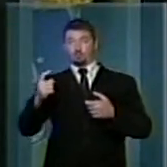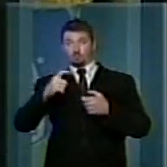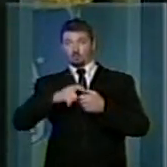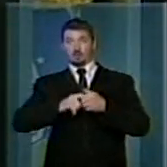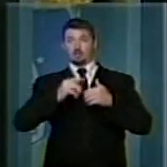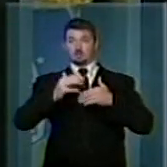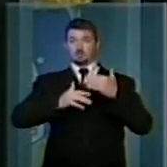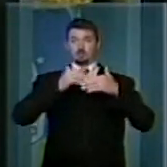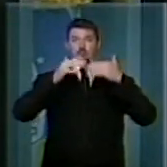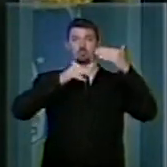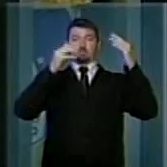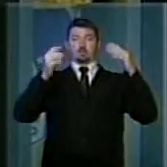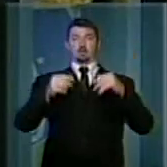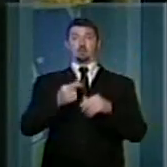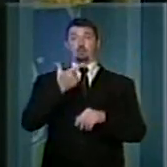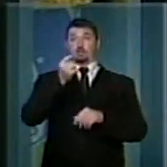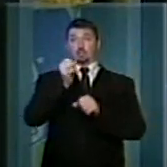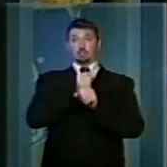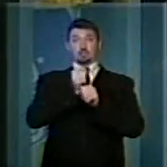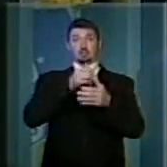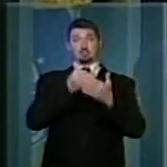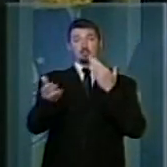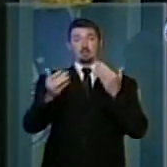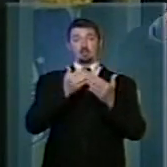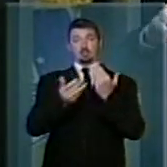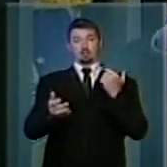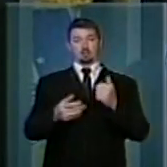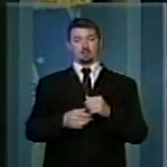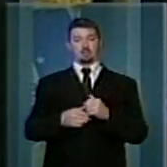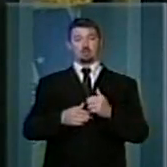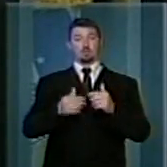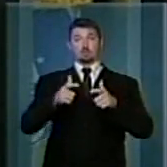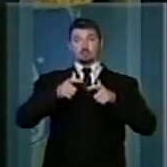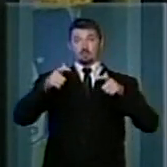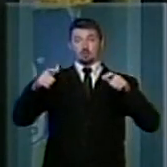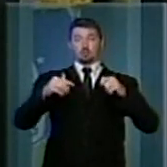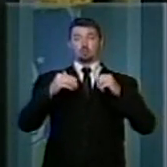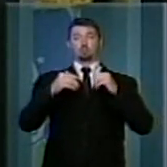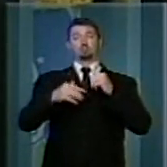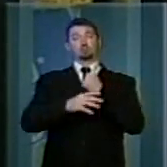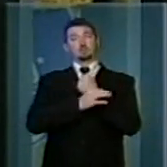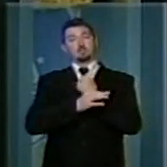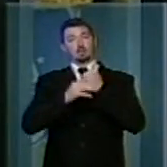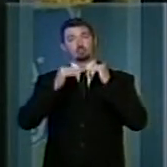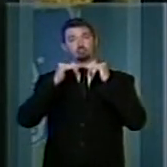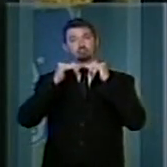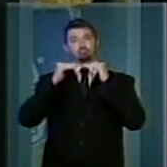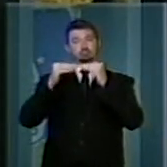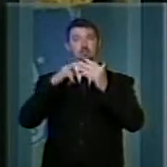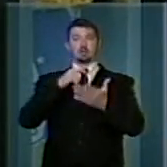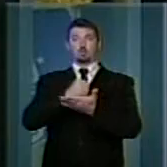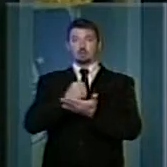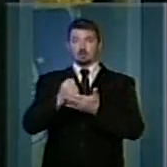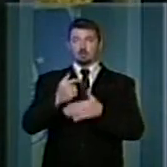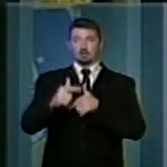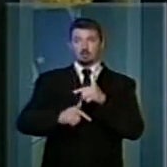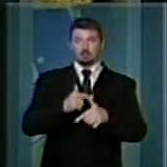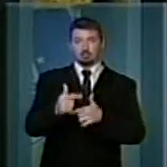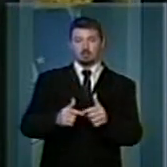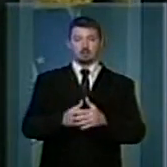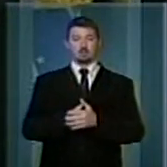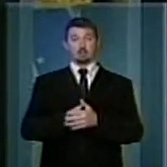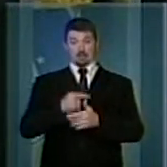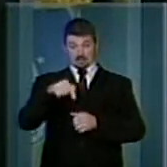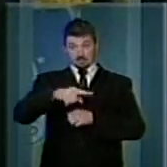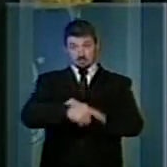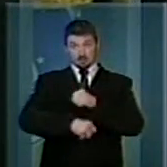de 2 décadas perdidas. Um crescimento sustentável, um crescimento com geração de empregos. Só